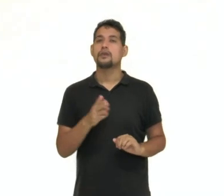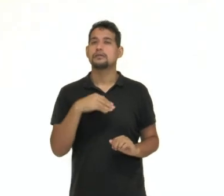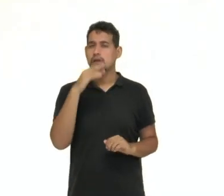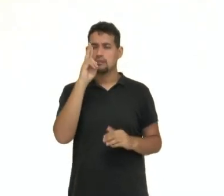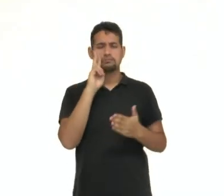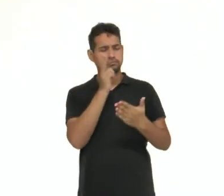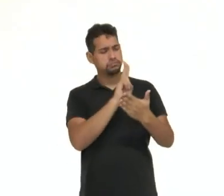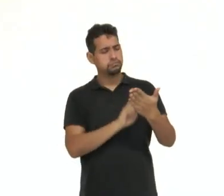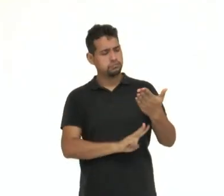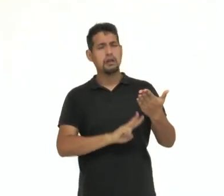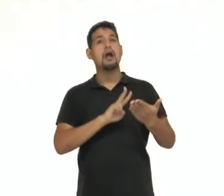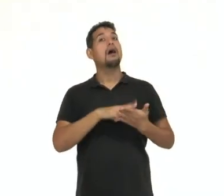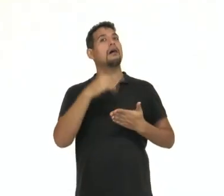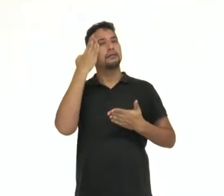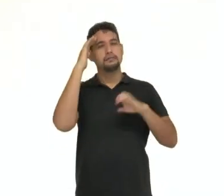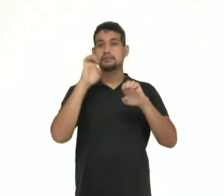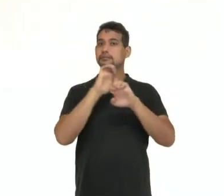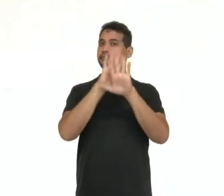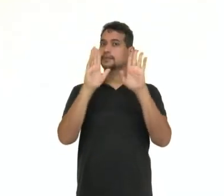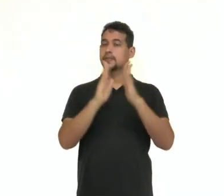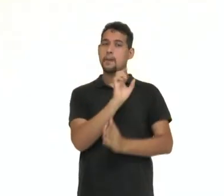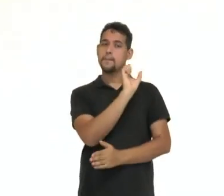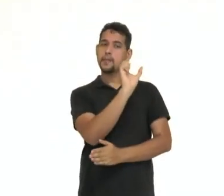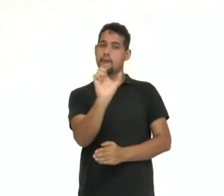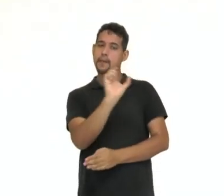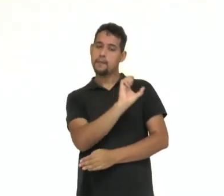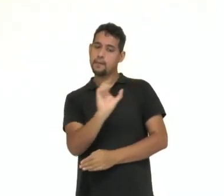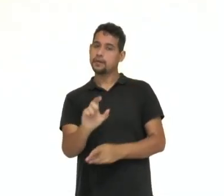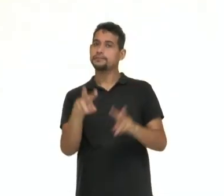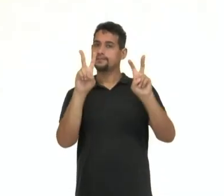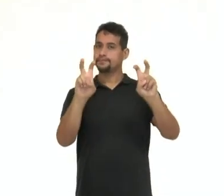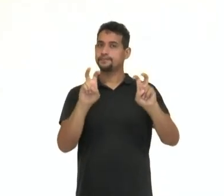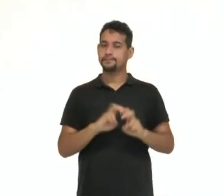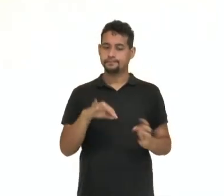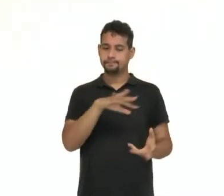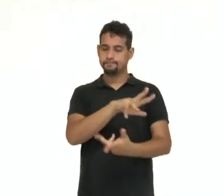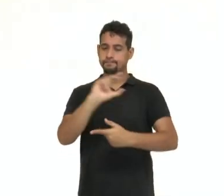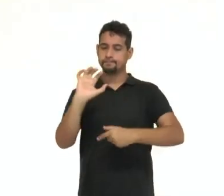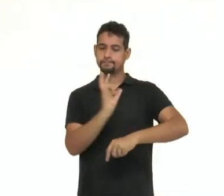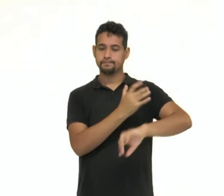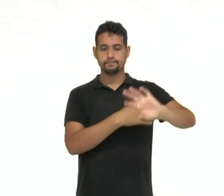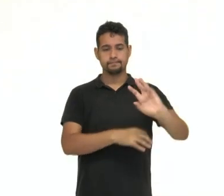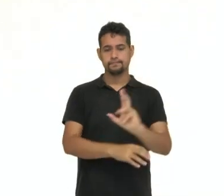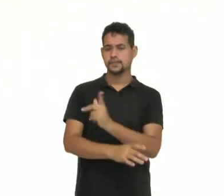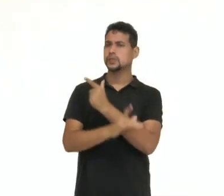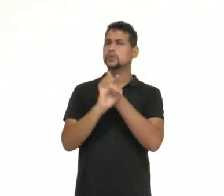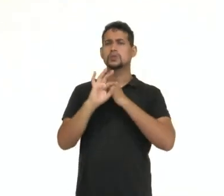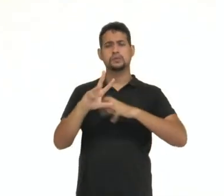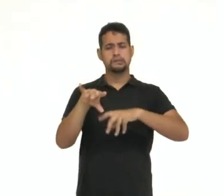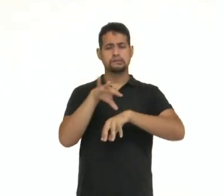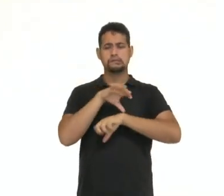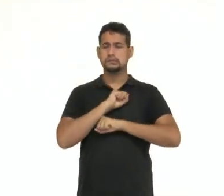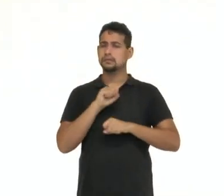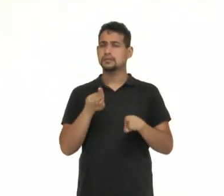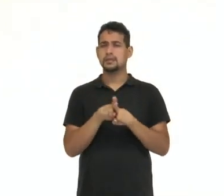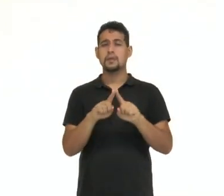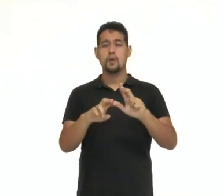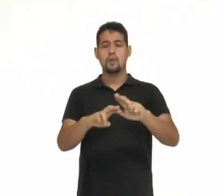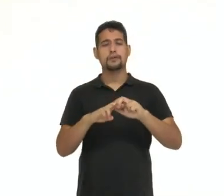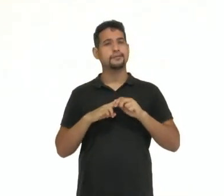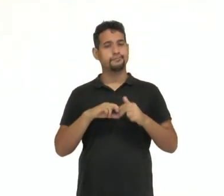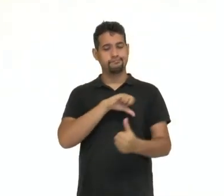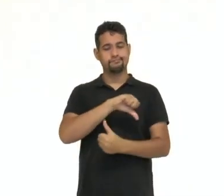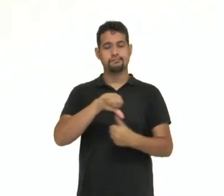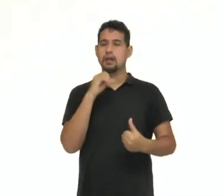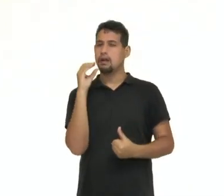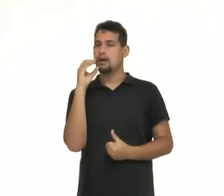Interpretação de histórias em quadrinhos e charges sobre o meio ambiente. Os problemas de contaminação e suas consequências na mudança